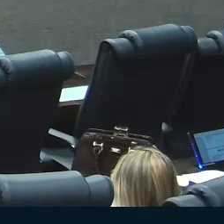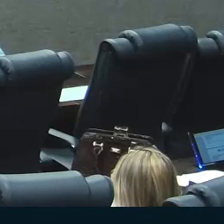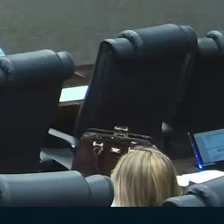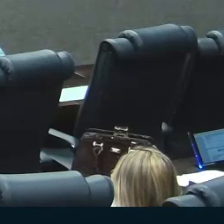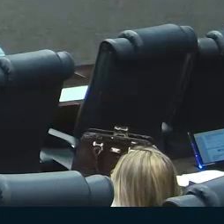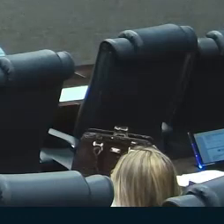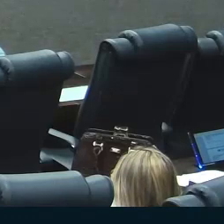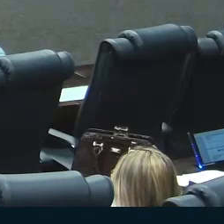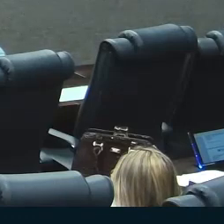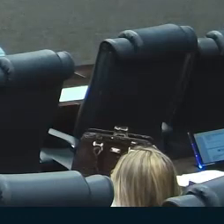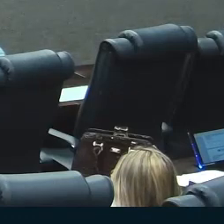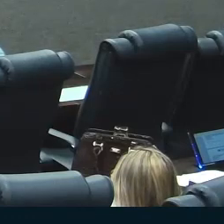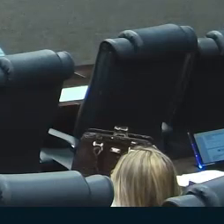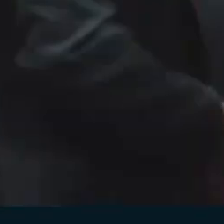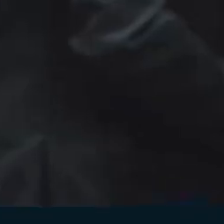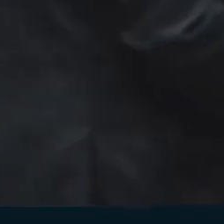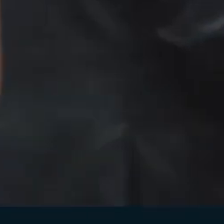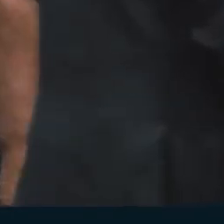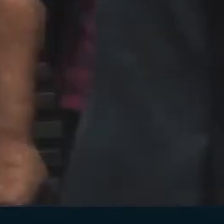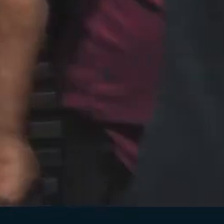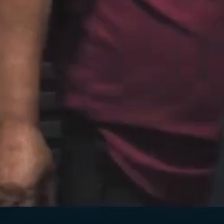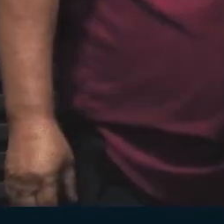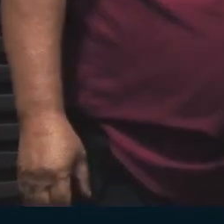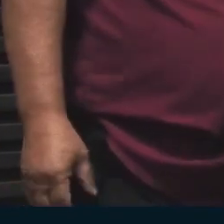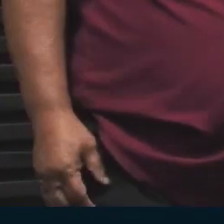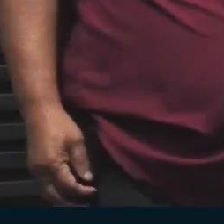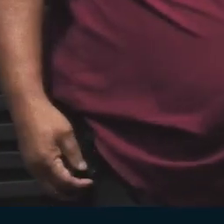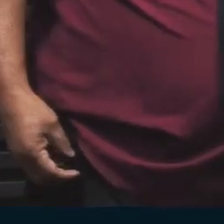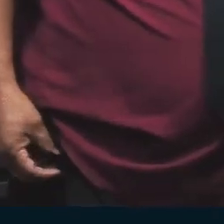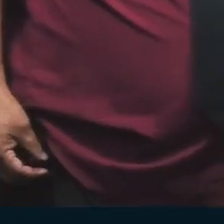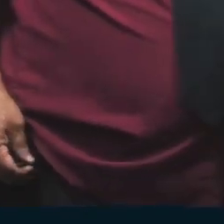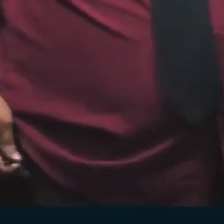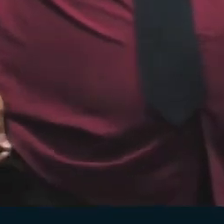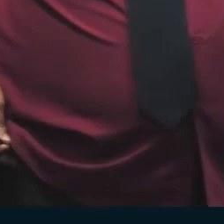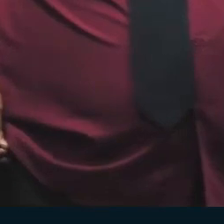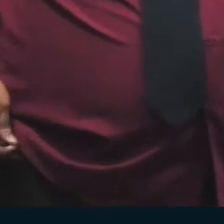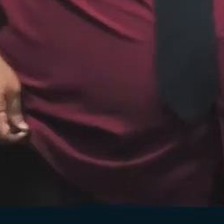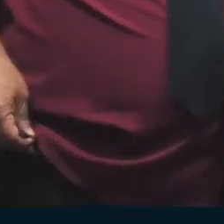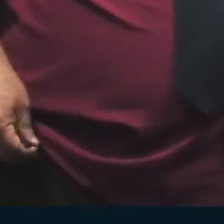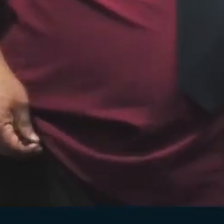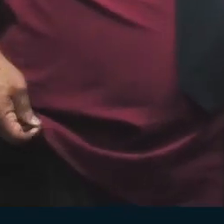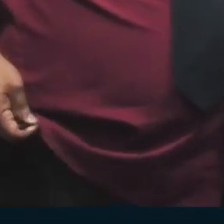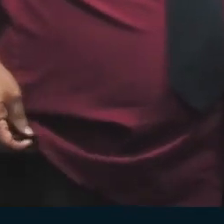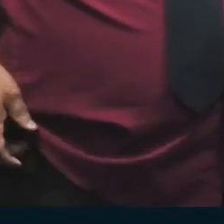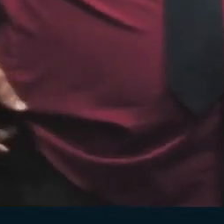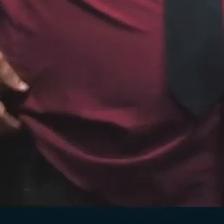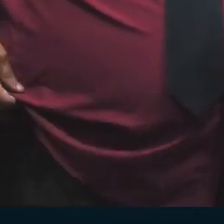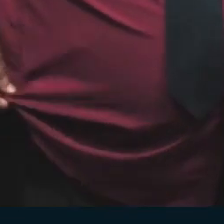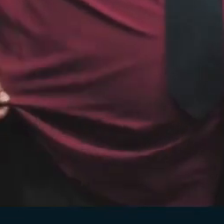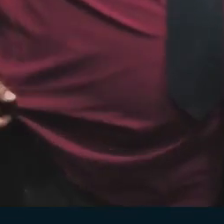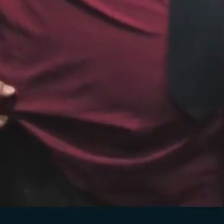Rômulo, volta para o seu lugar, Rômulo. Bom, novamente,